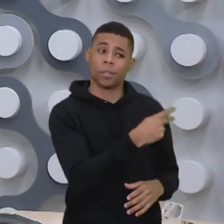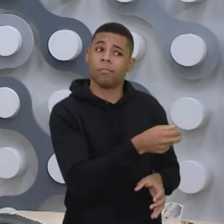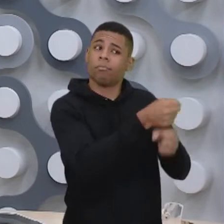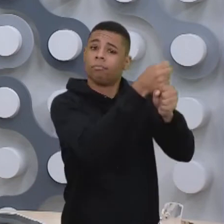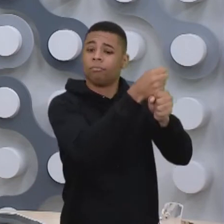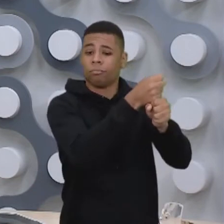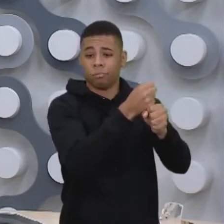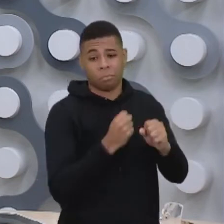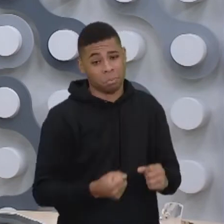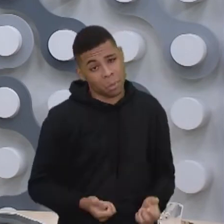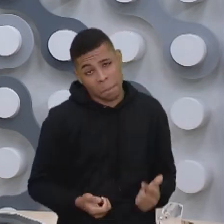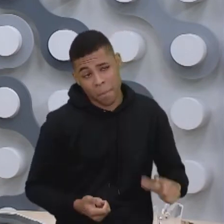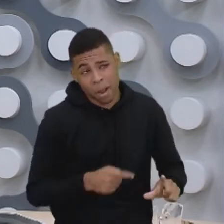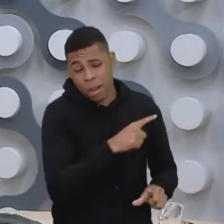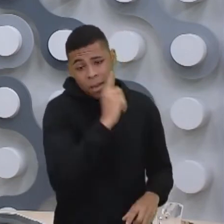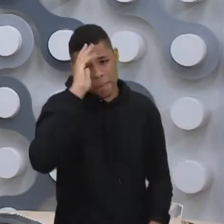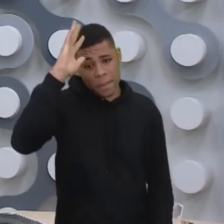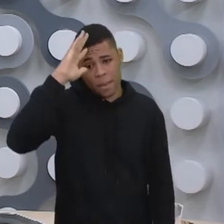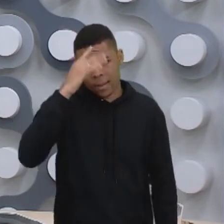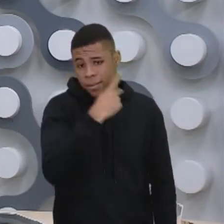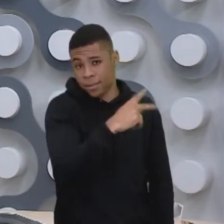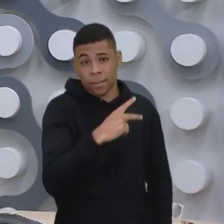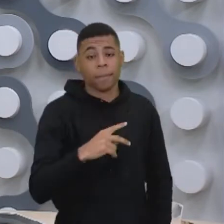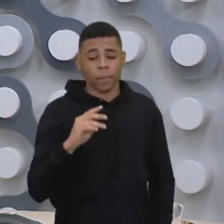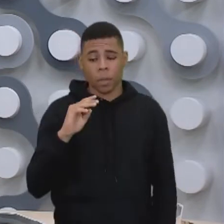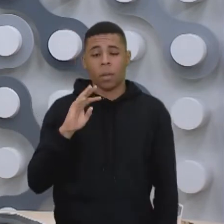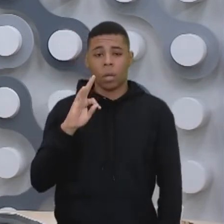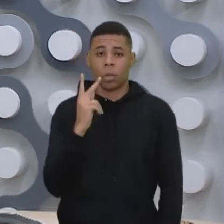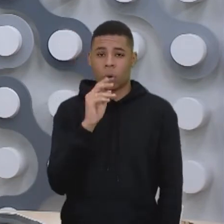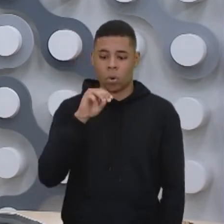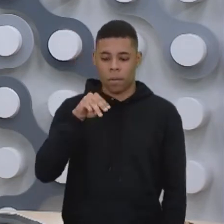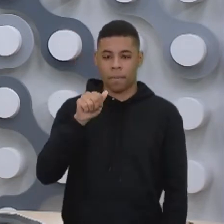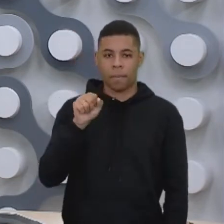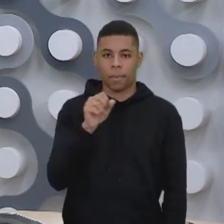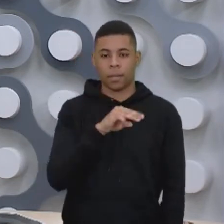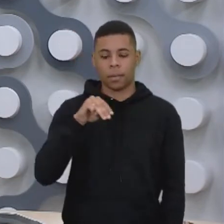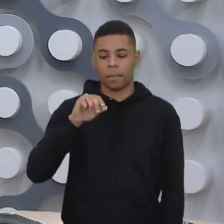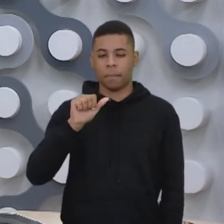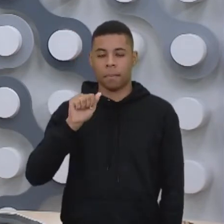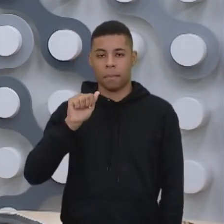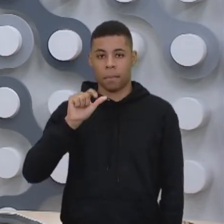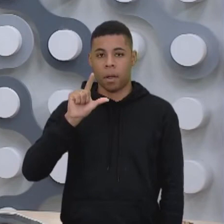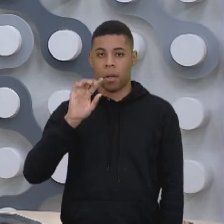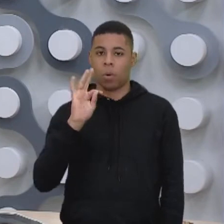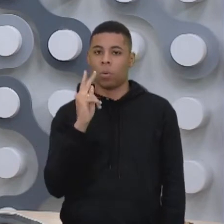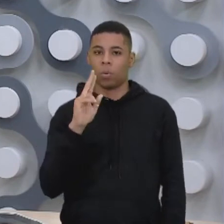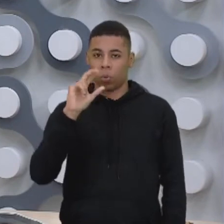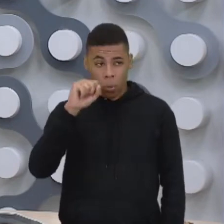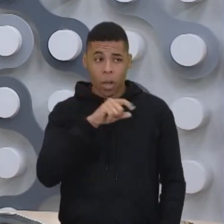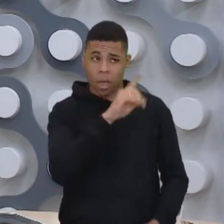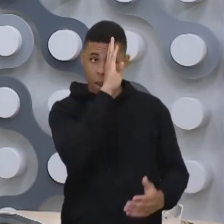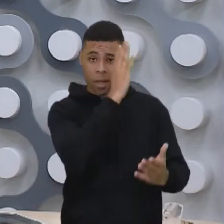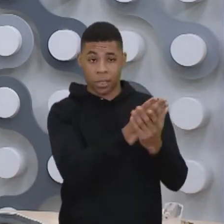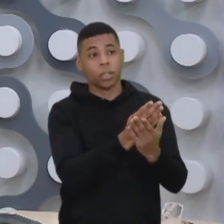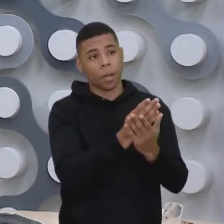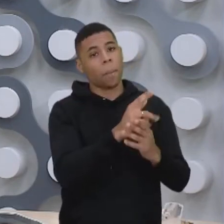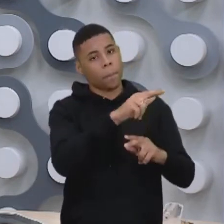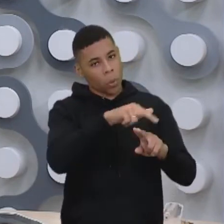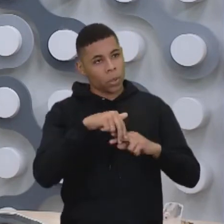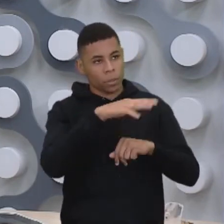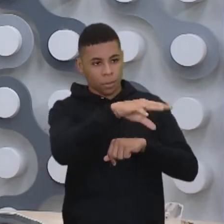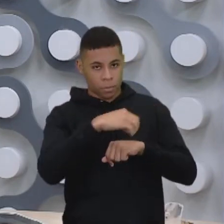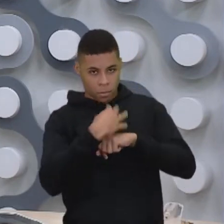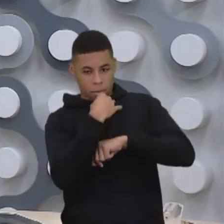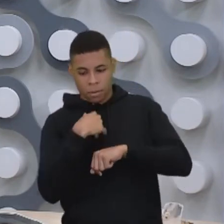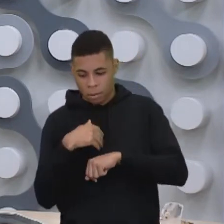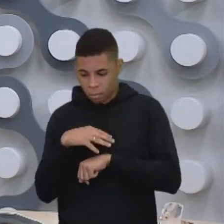convicções ideológicas, né, na qual Thomas Malthus toma, né, e faz em cima dessa teoria e até escreve